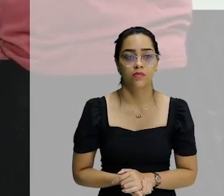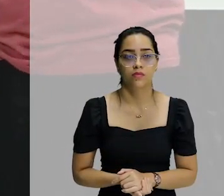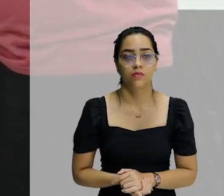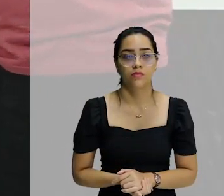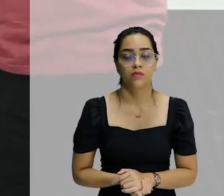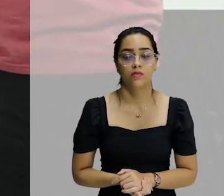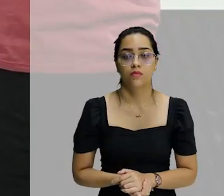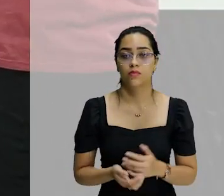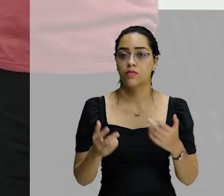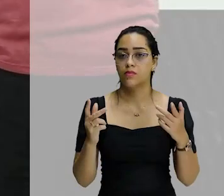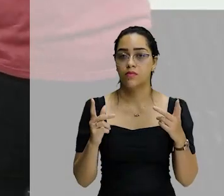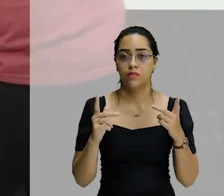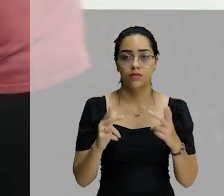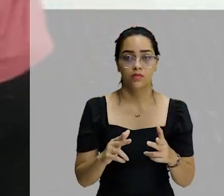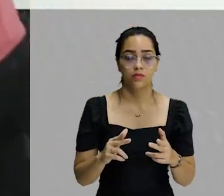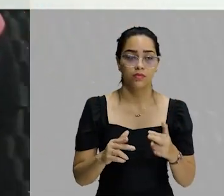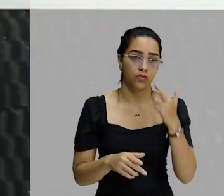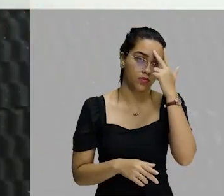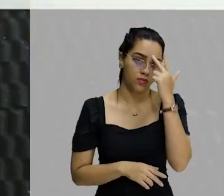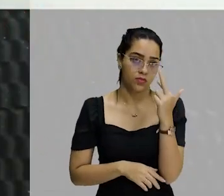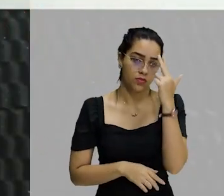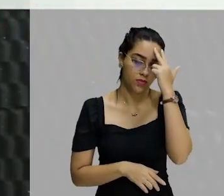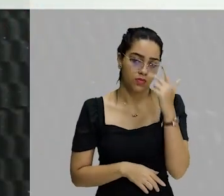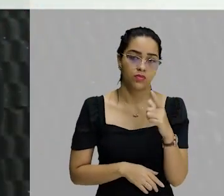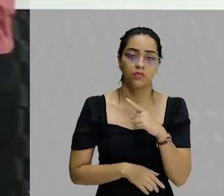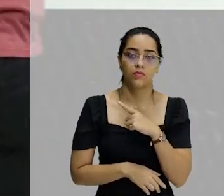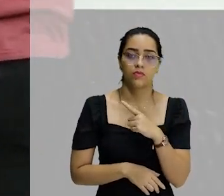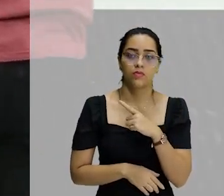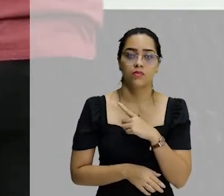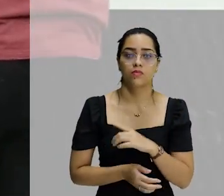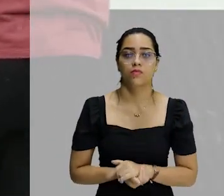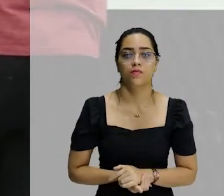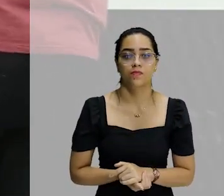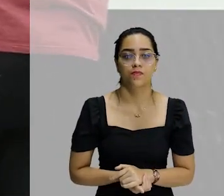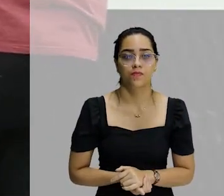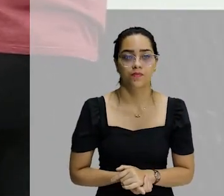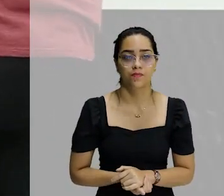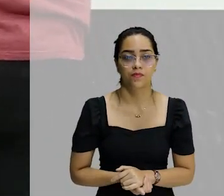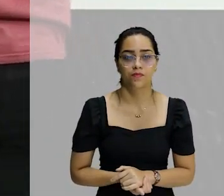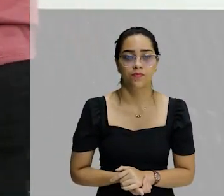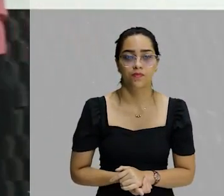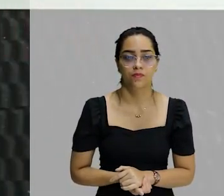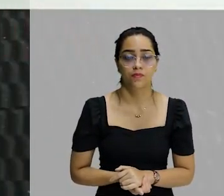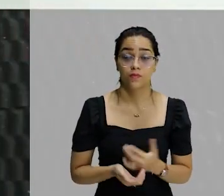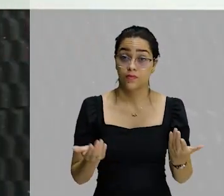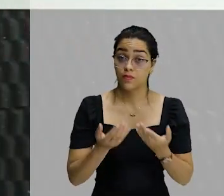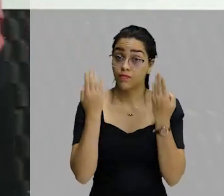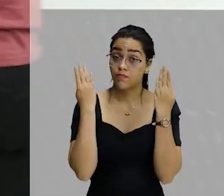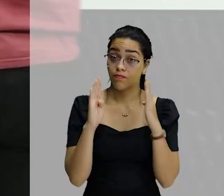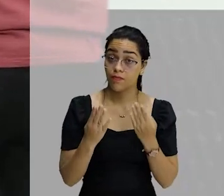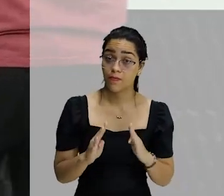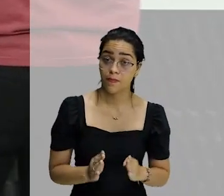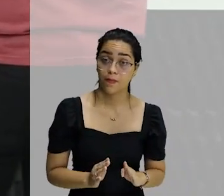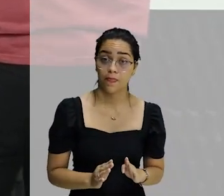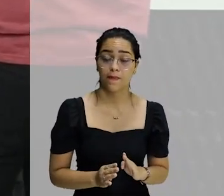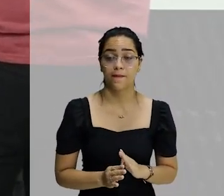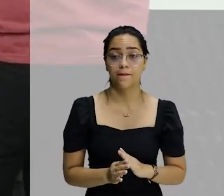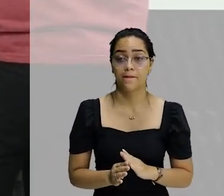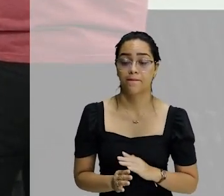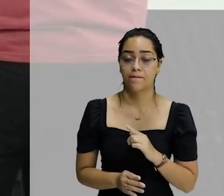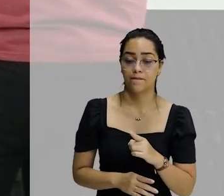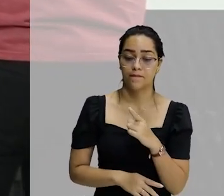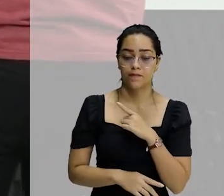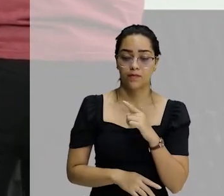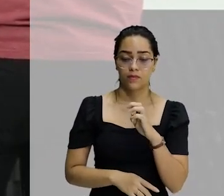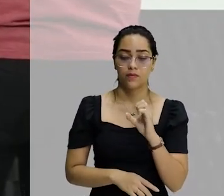a mesma historinha aqui da questão anterior. Tá? Vamos analisar aqui. Ó. Então você tem